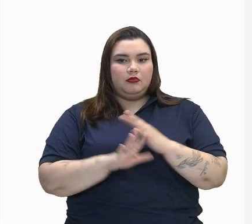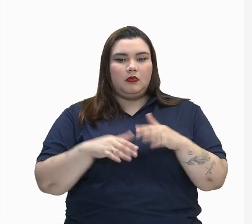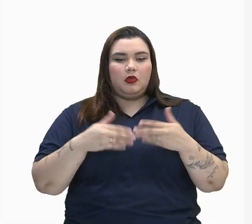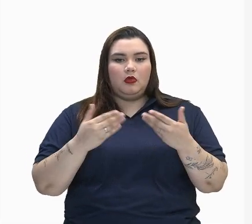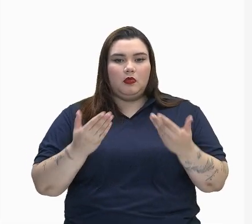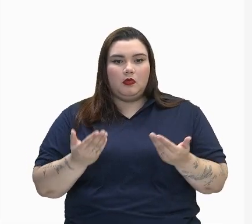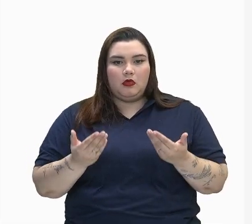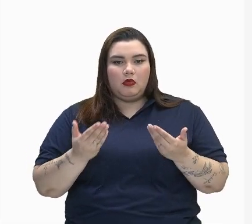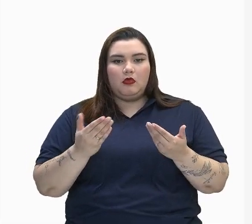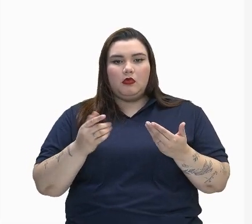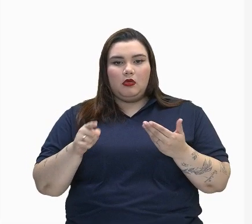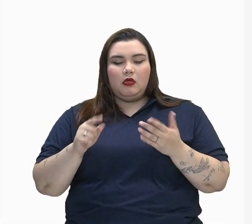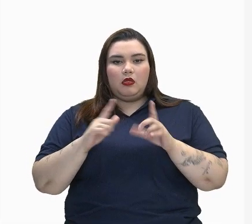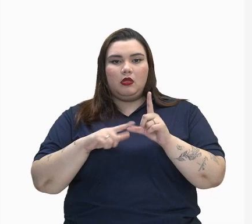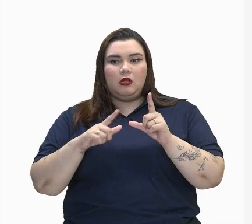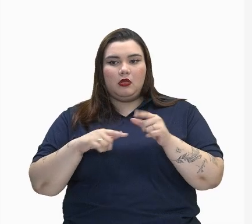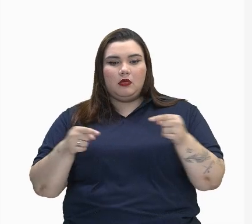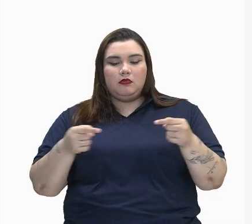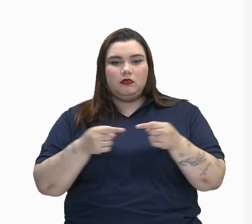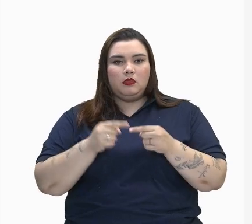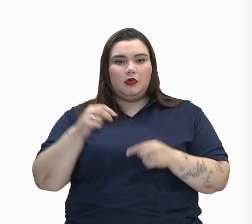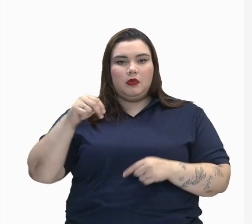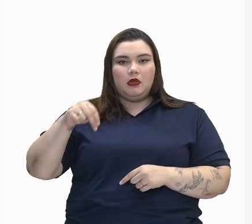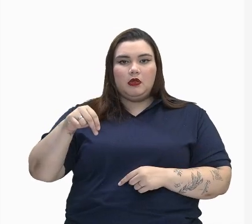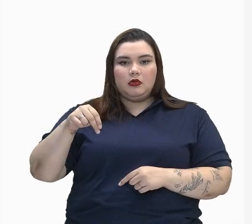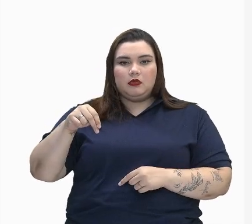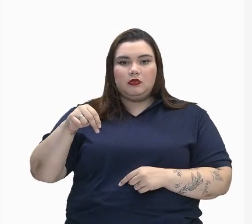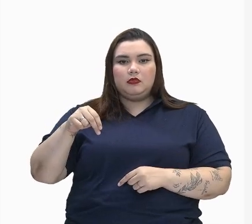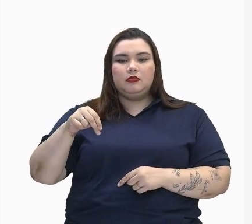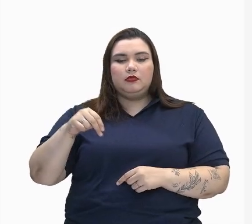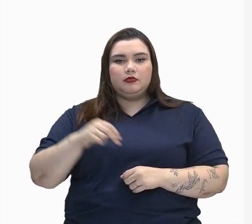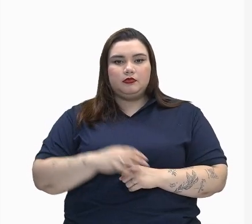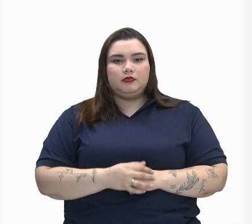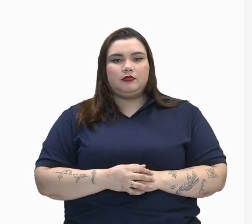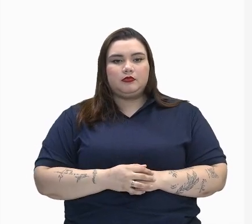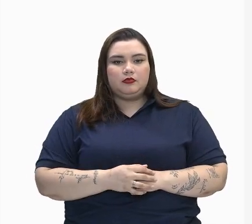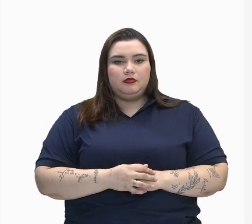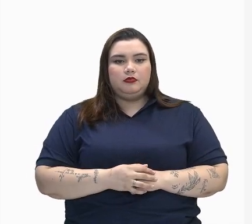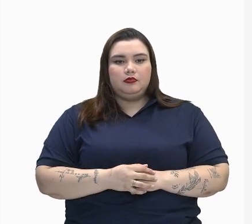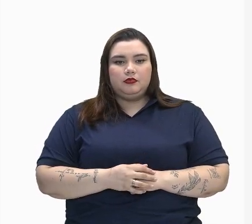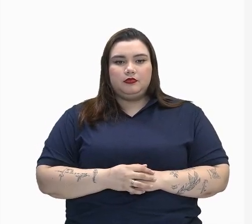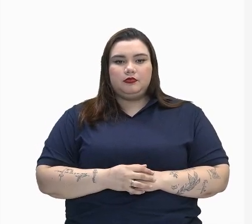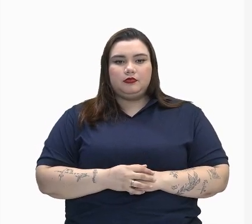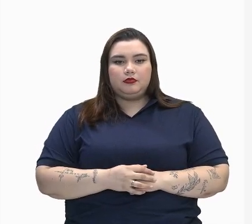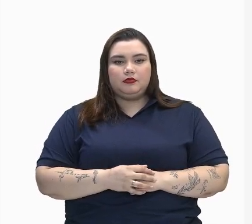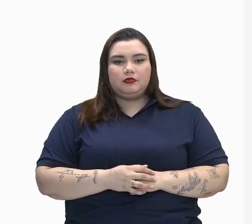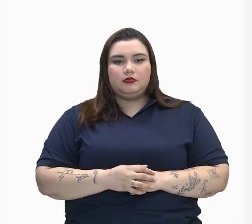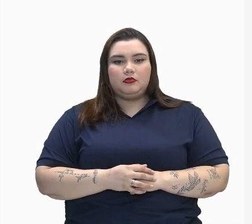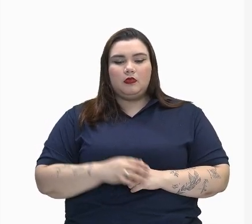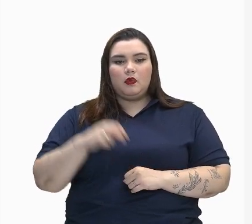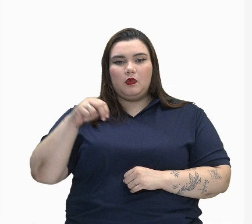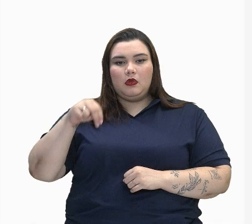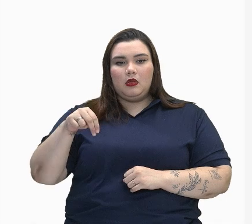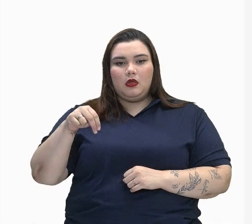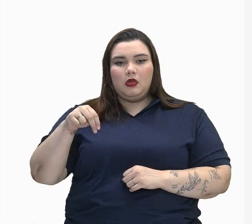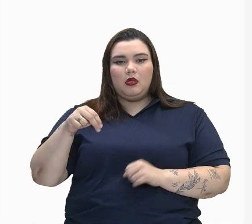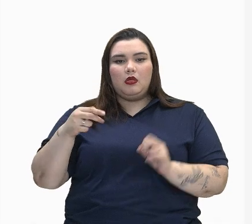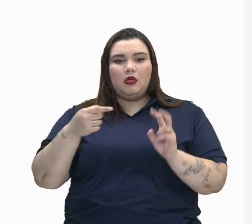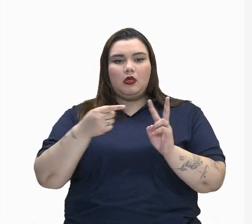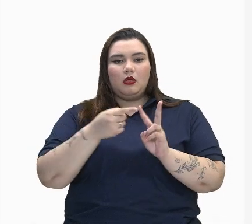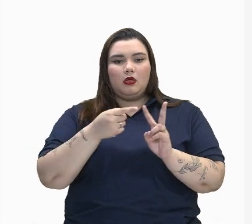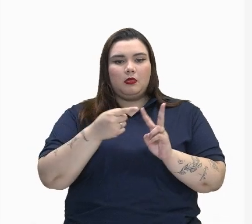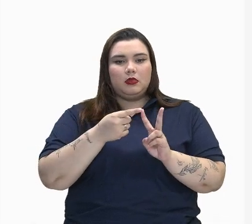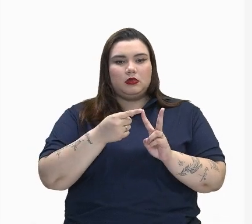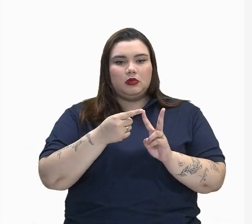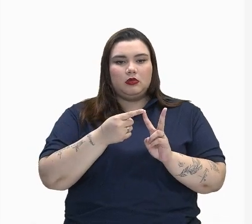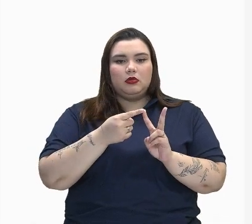ponto que mais se aproxima do valor de N? De raiz de 10, é o ponto N. O N aí ele está representando quem? Ele